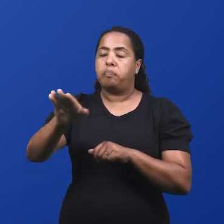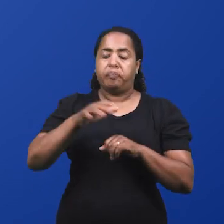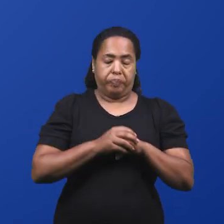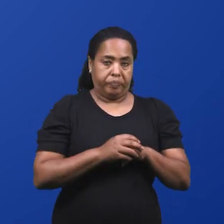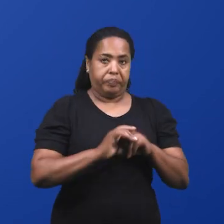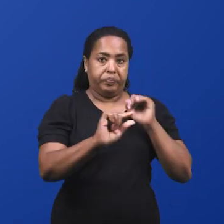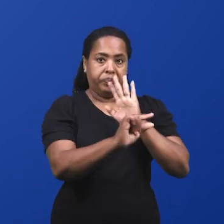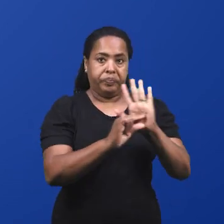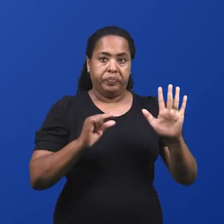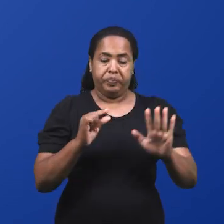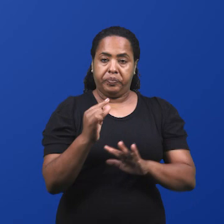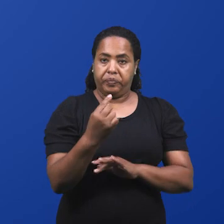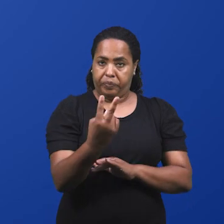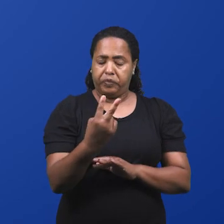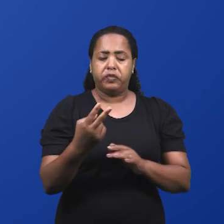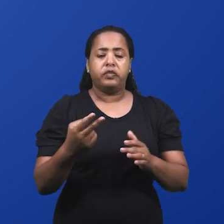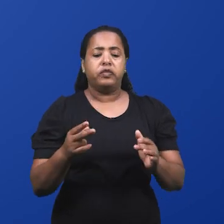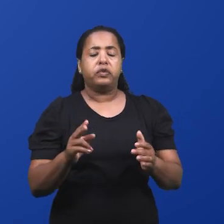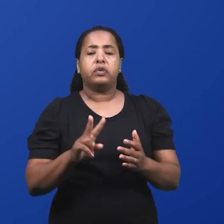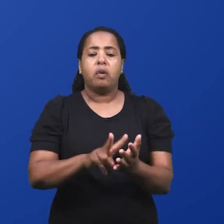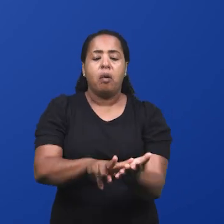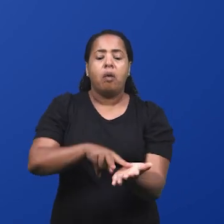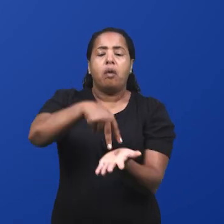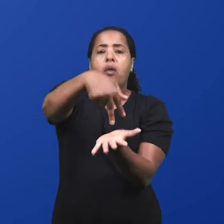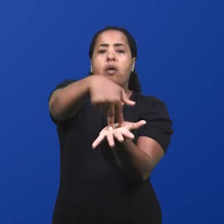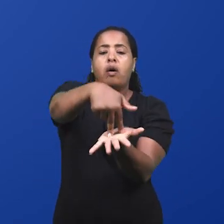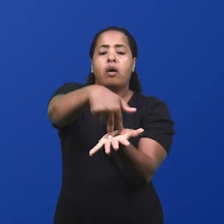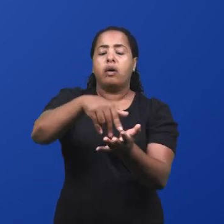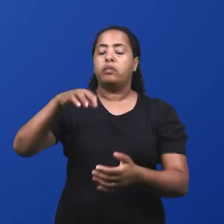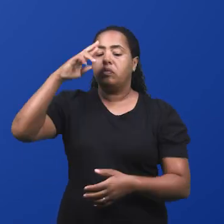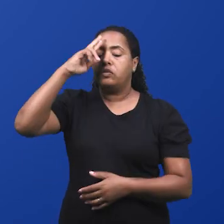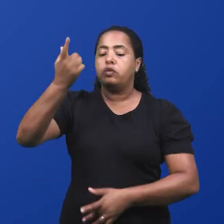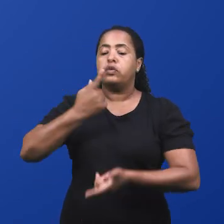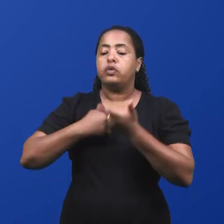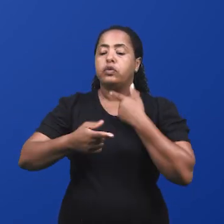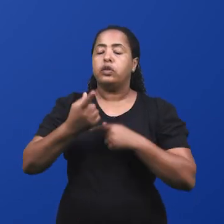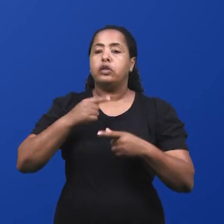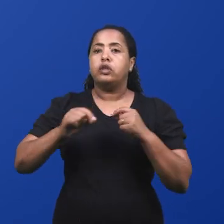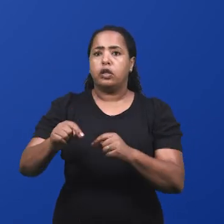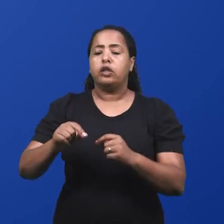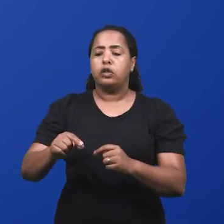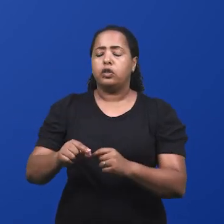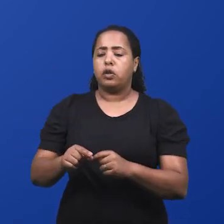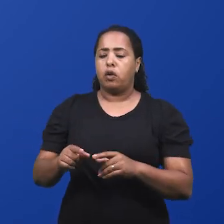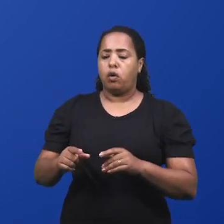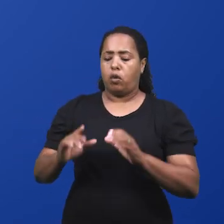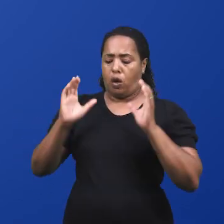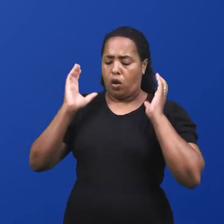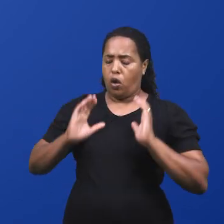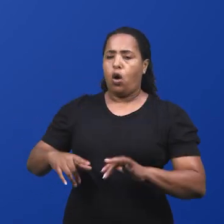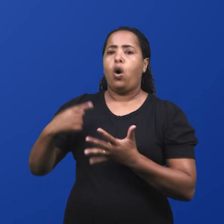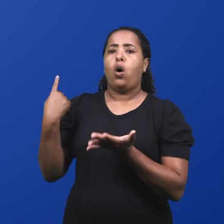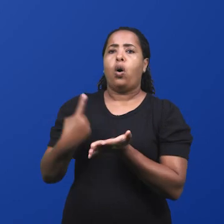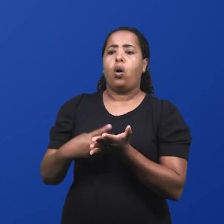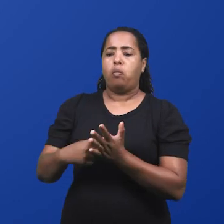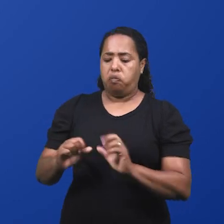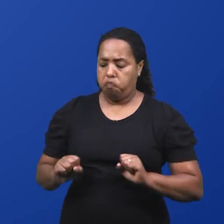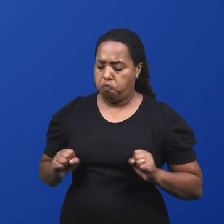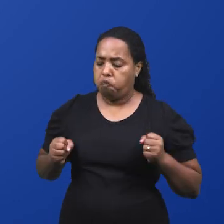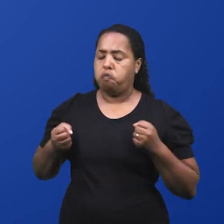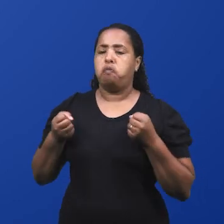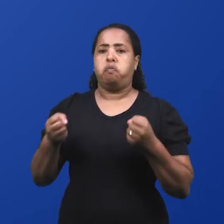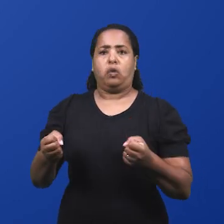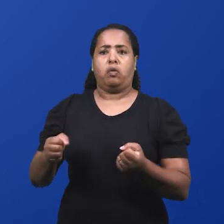No versículo 2, levanta-te, o Senhor requer de Josué a prontidão. Requer que ele